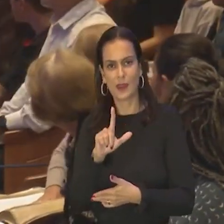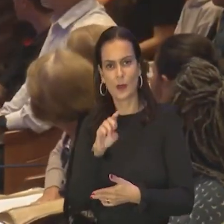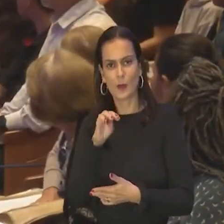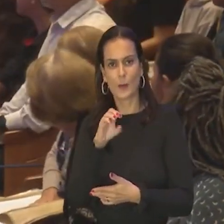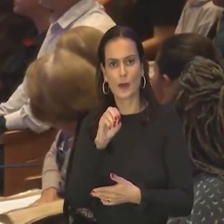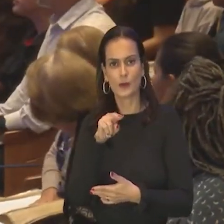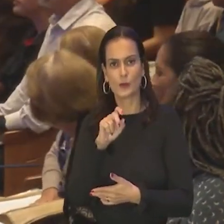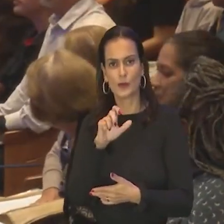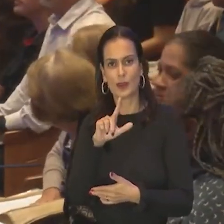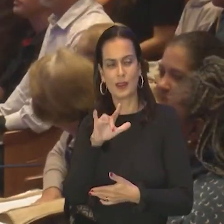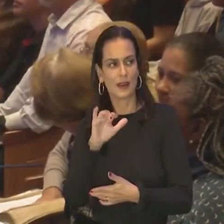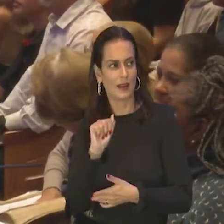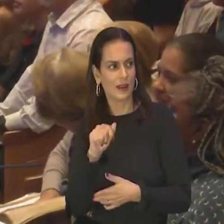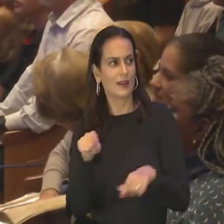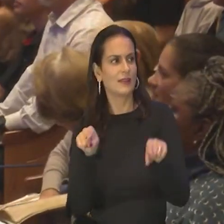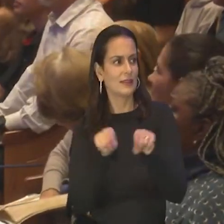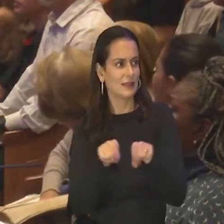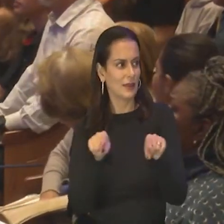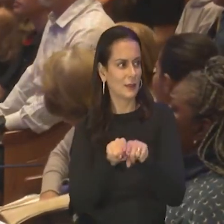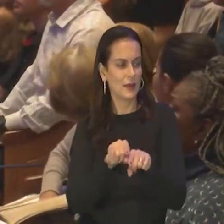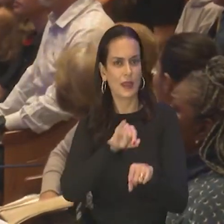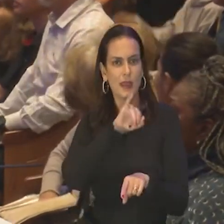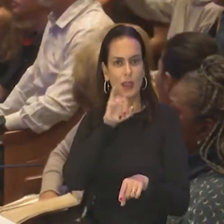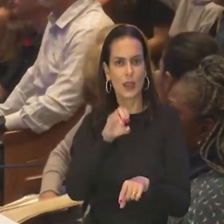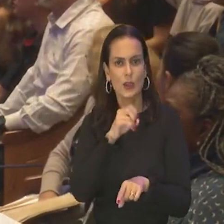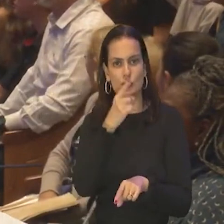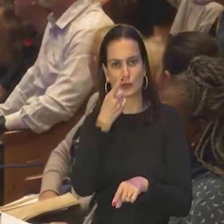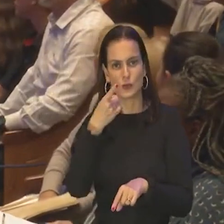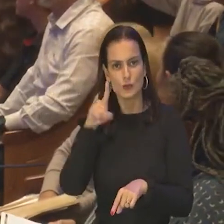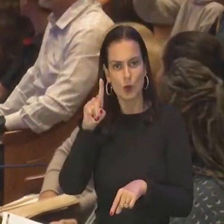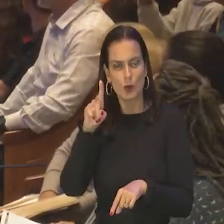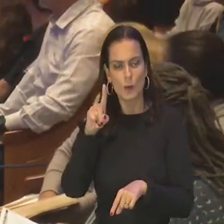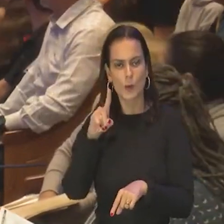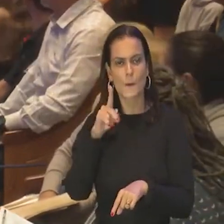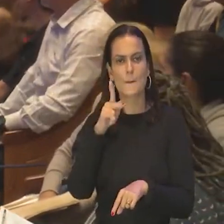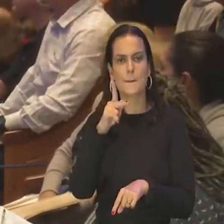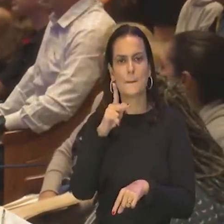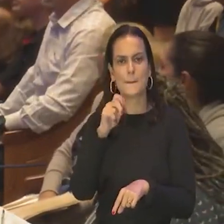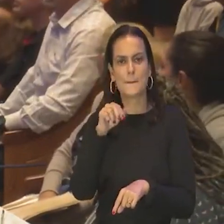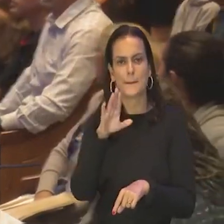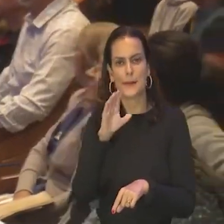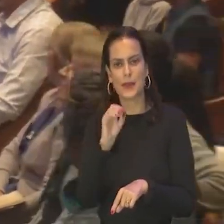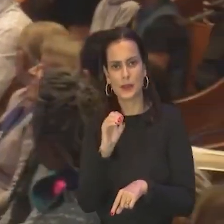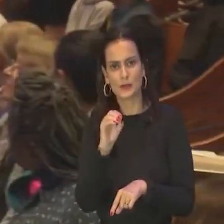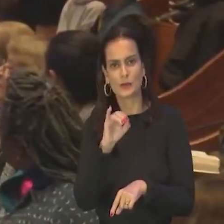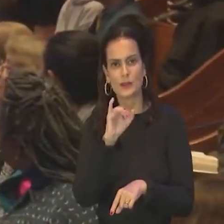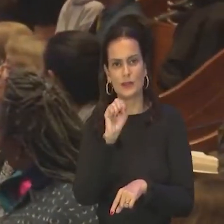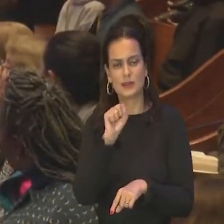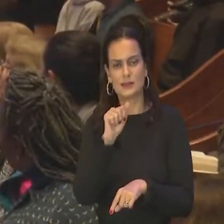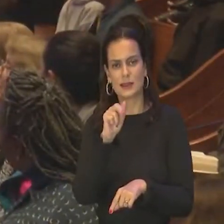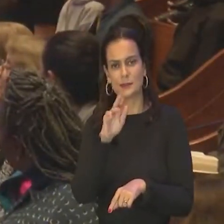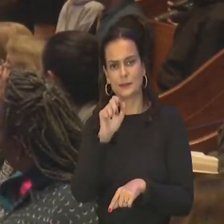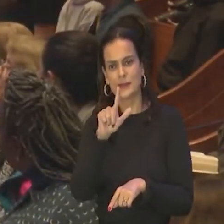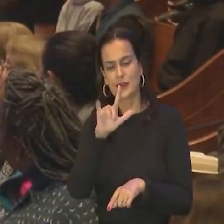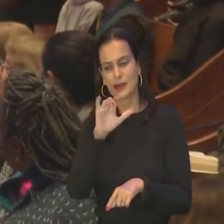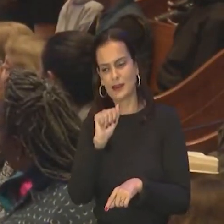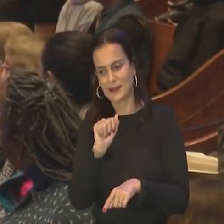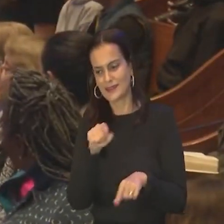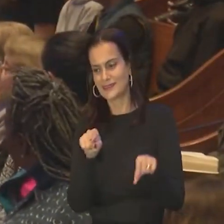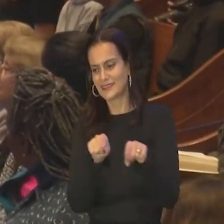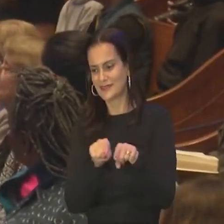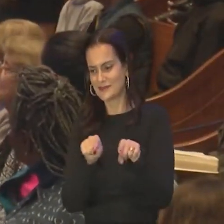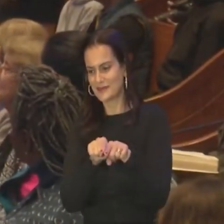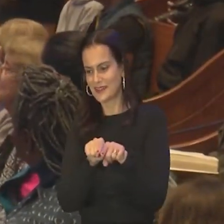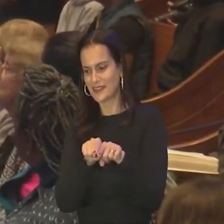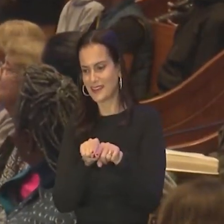Manuela também. O João Pedro está ali. Isabela também.